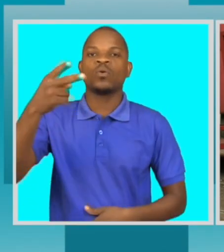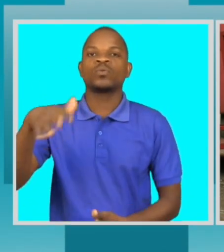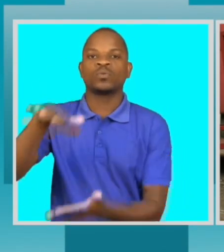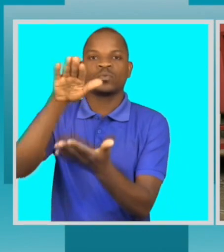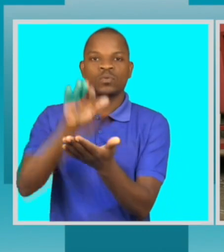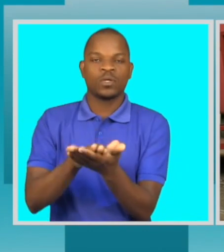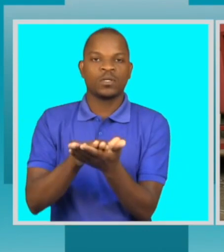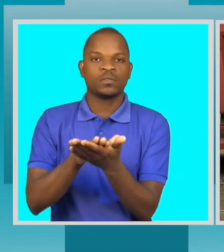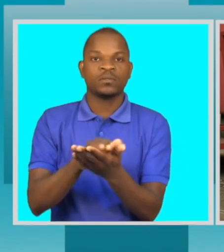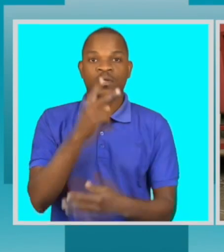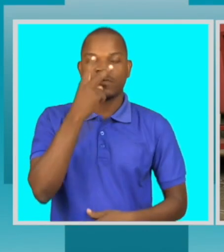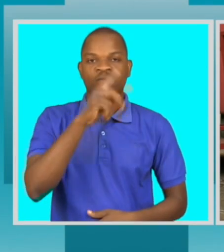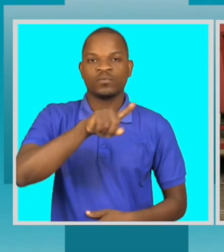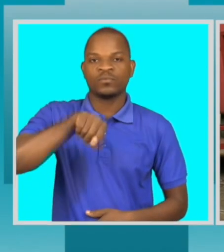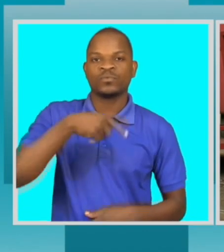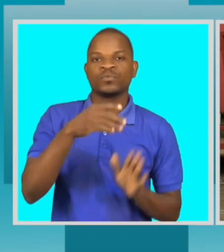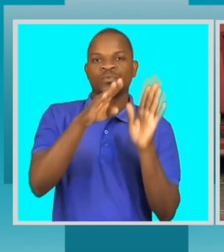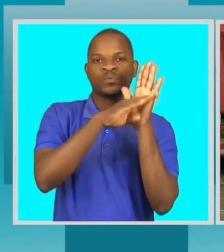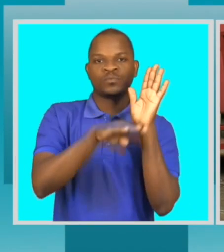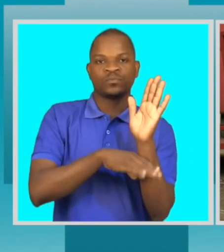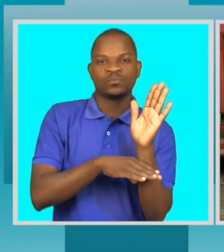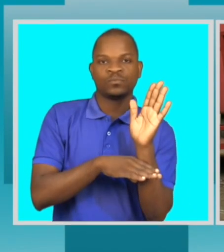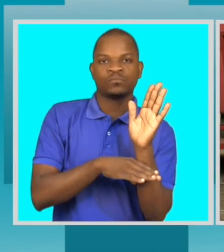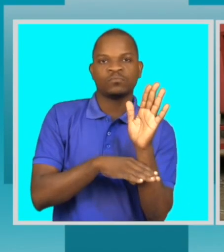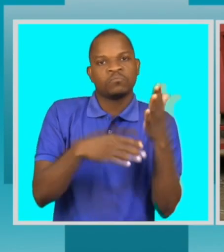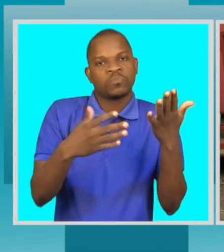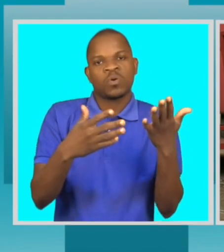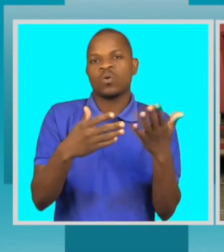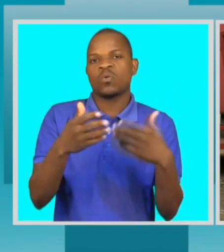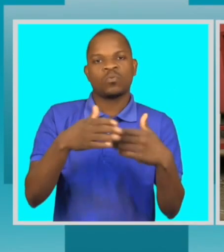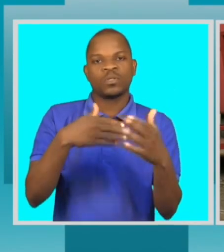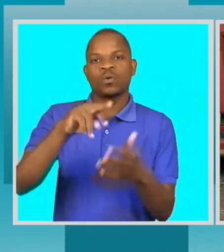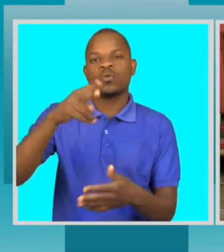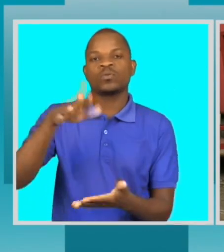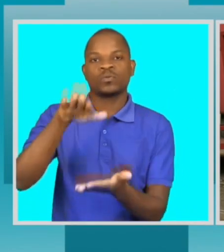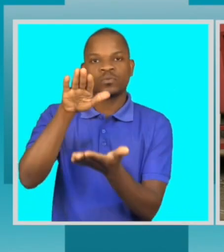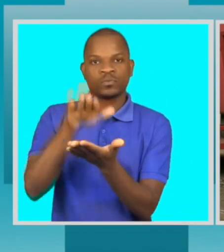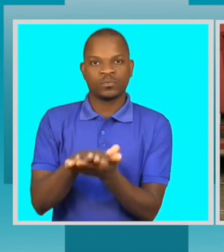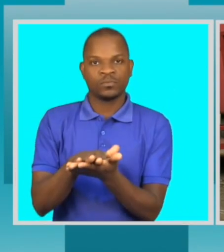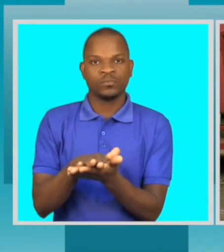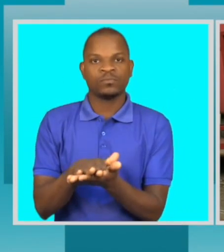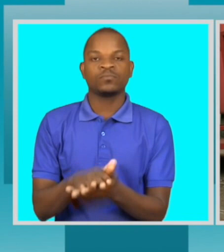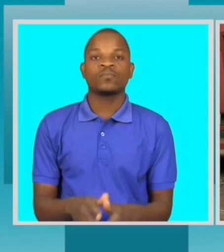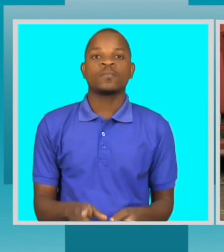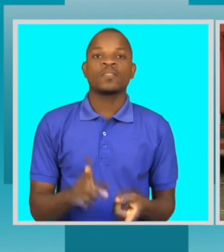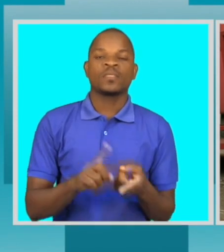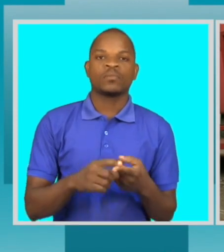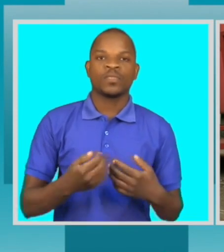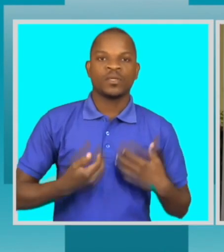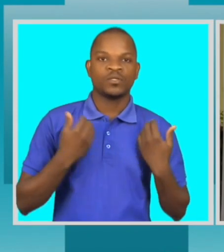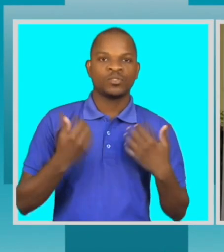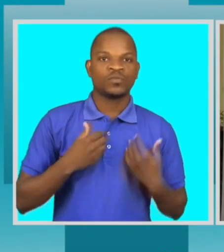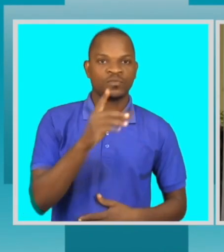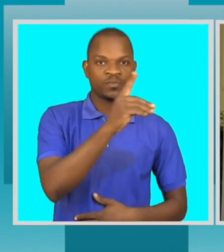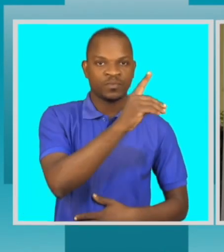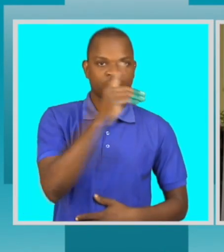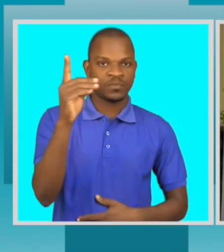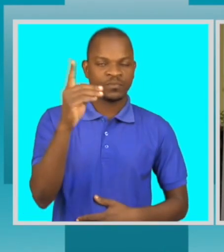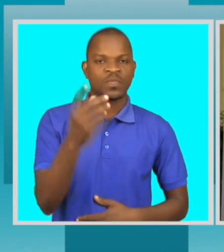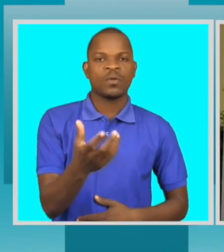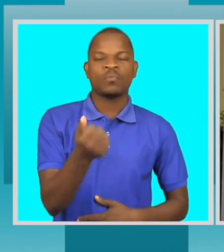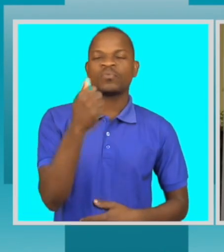nos acompanhar, que está neste momento no Zona Centro, por exemplo. Os